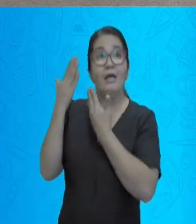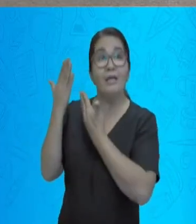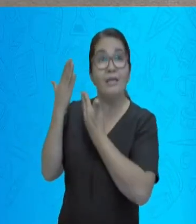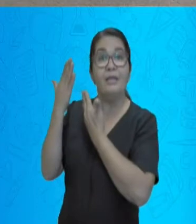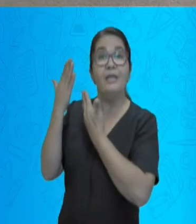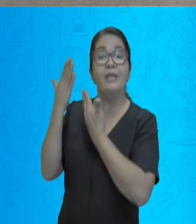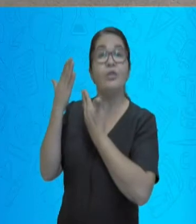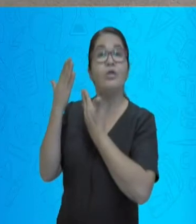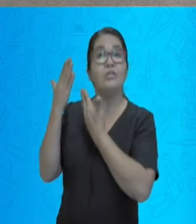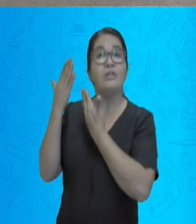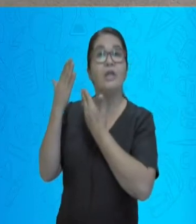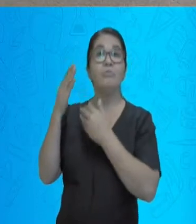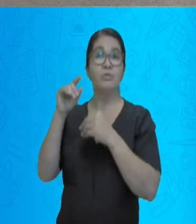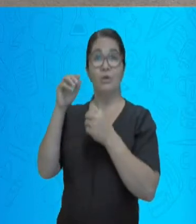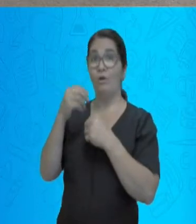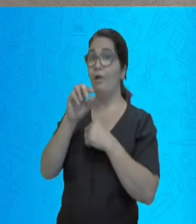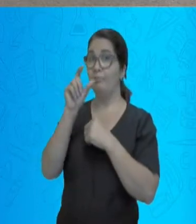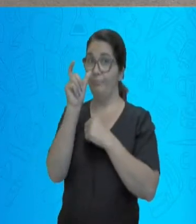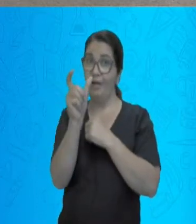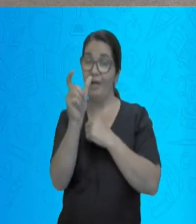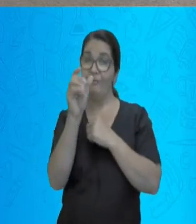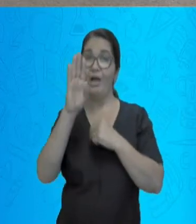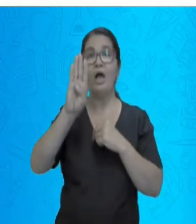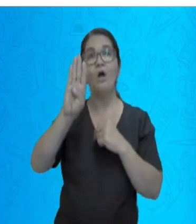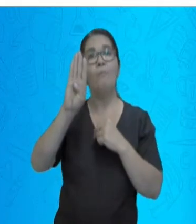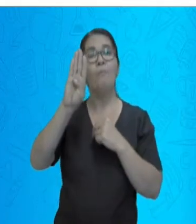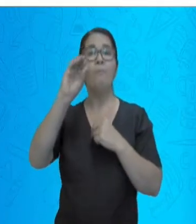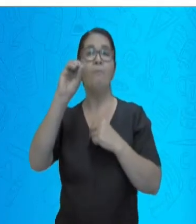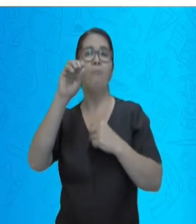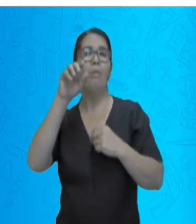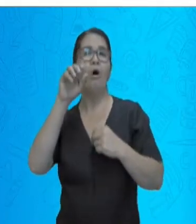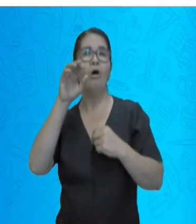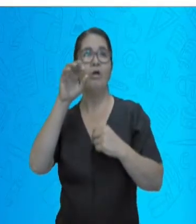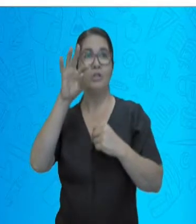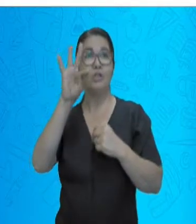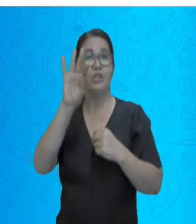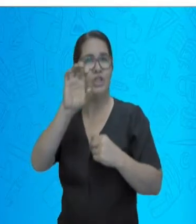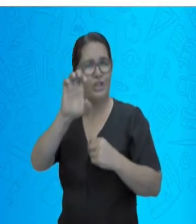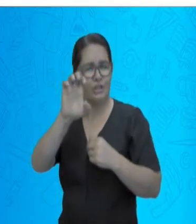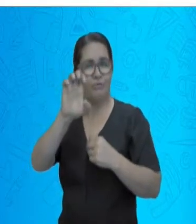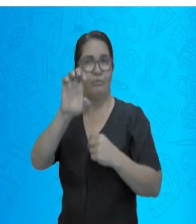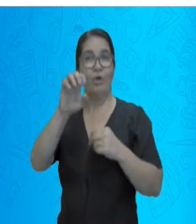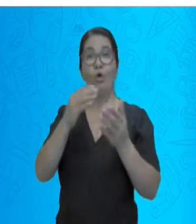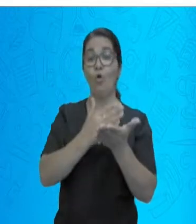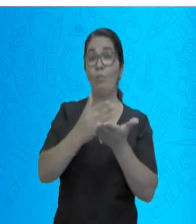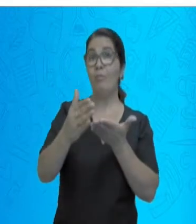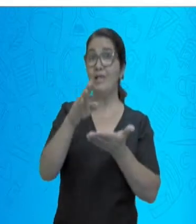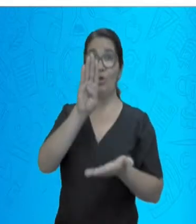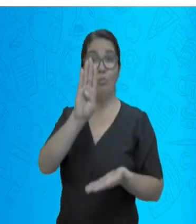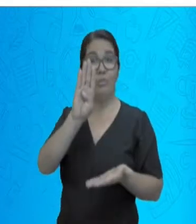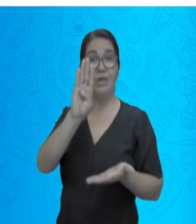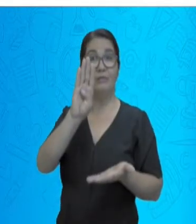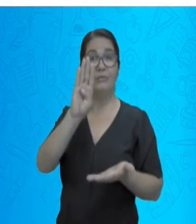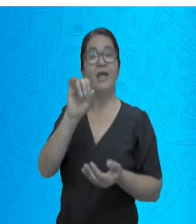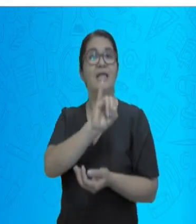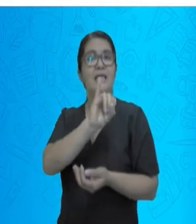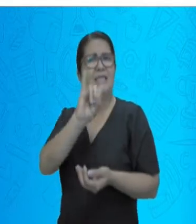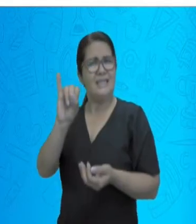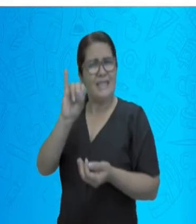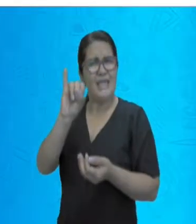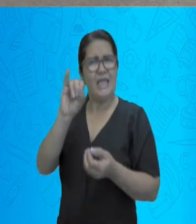tem a palavra bote, que inicia com a letra B. Se eu trocar essa letra B